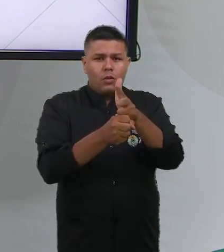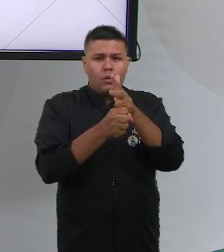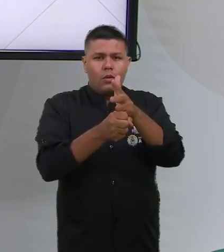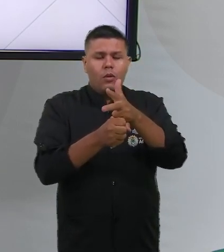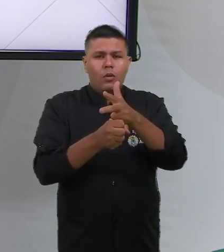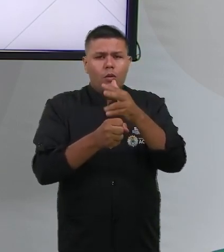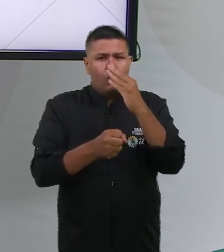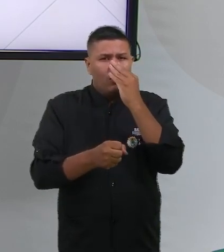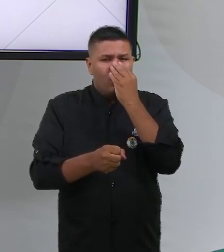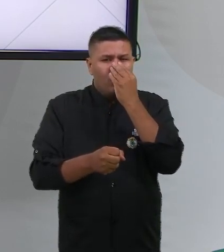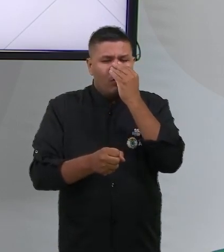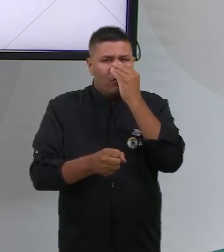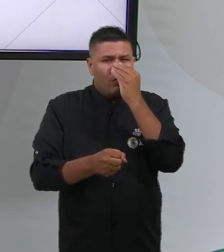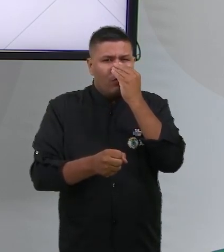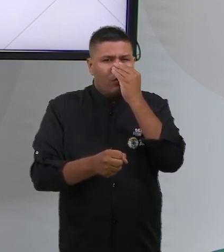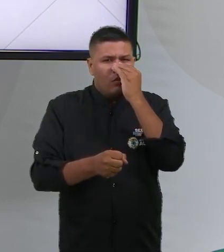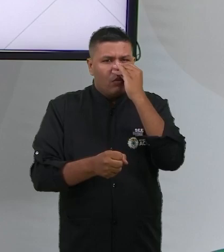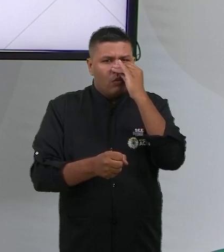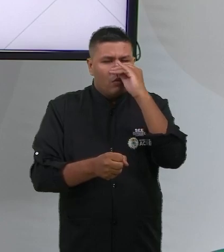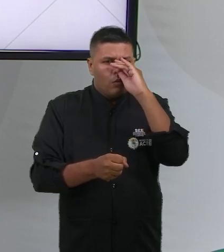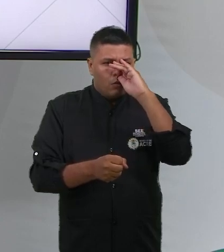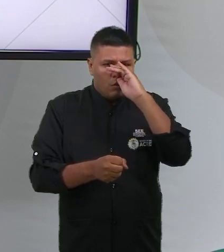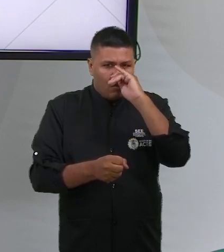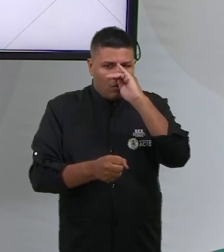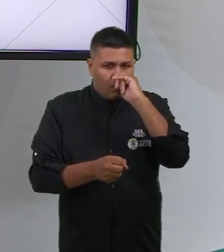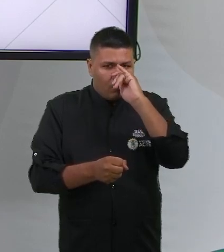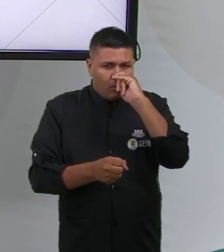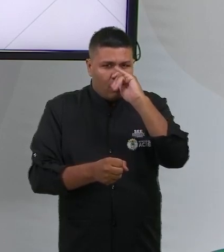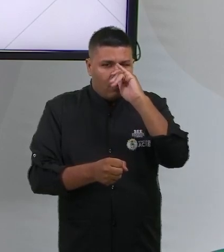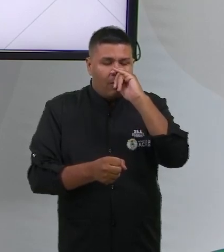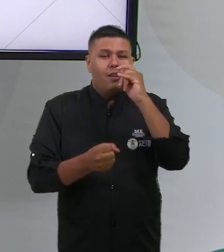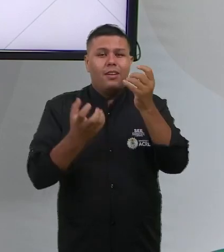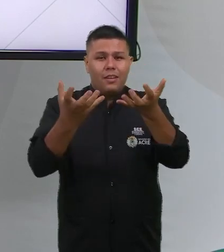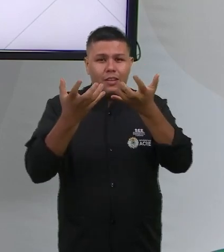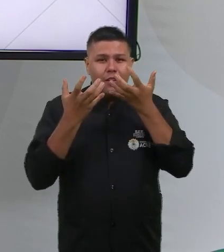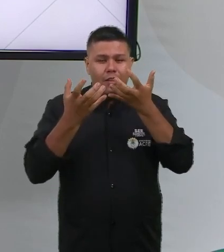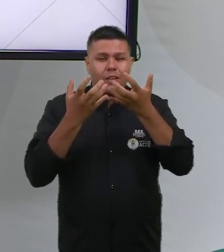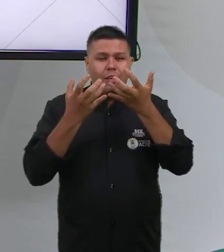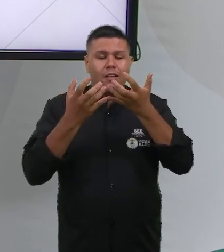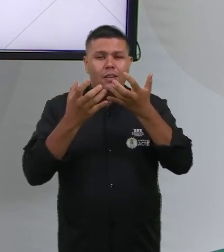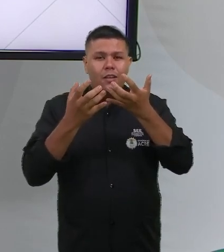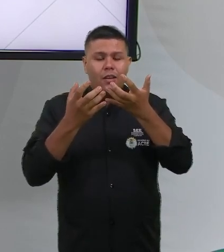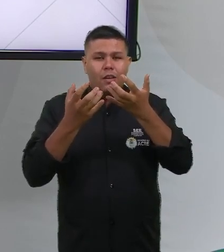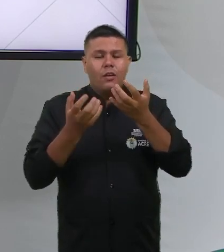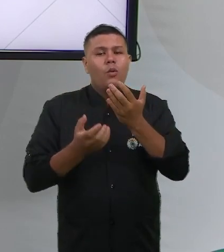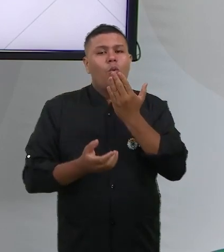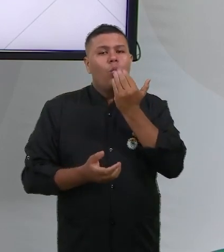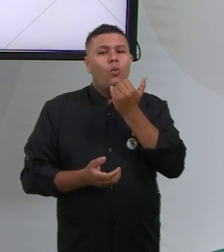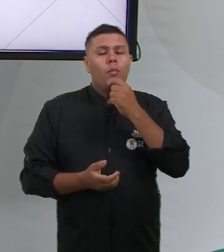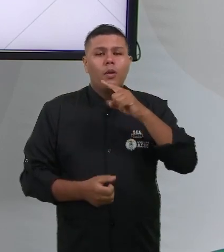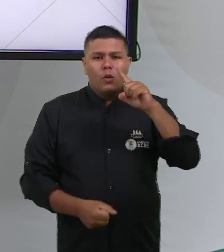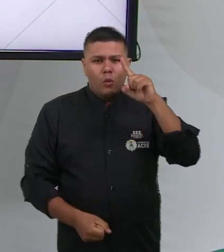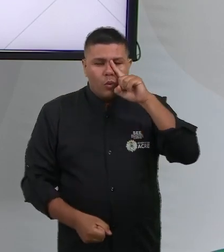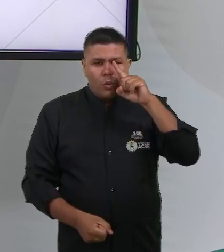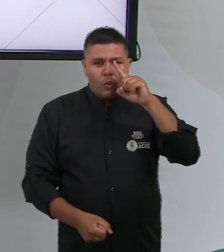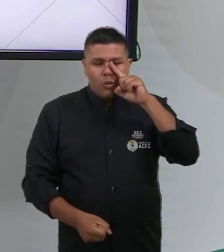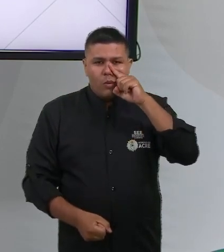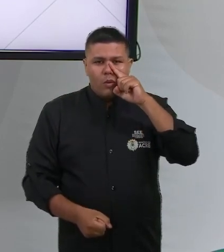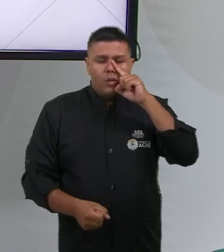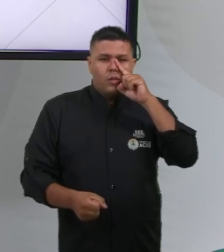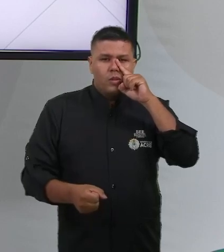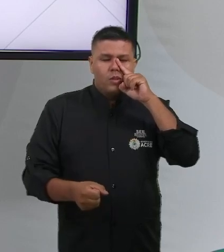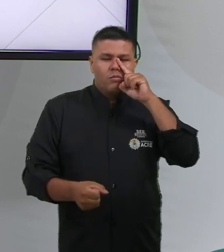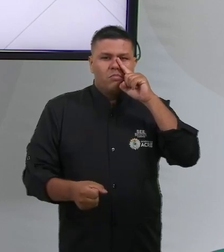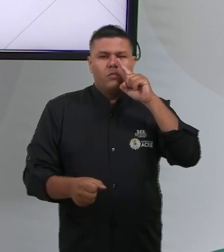ele tinha um sonho que era comer ali os cookies, né? Aqueles biscoitinhos ali. E ele foi fazendo de tudo, foi traçando